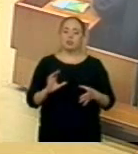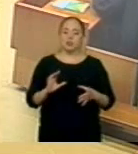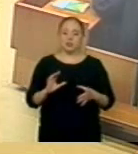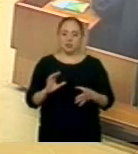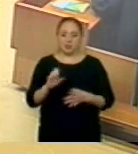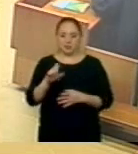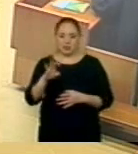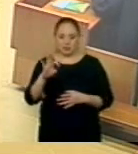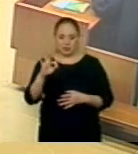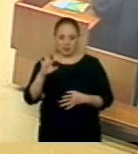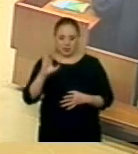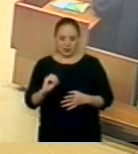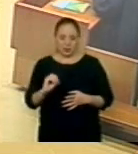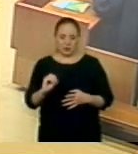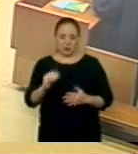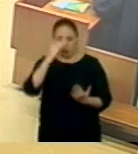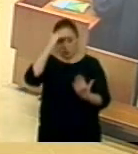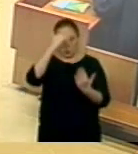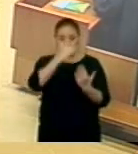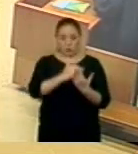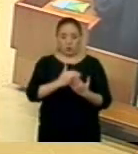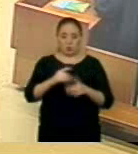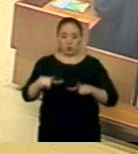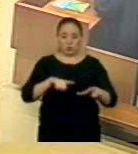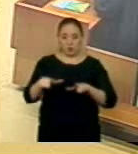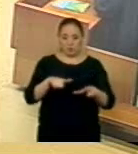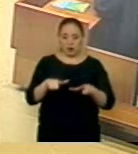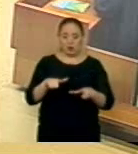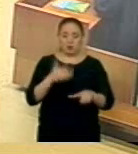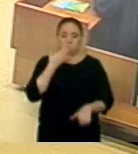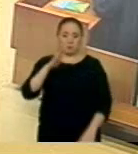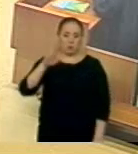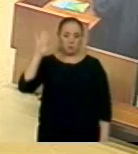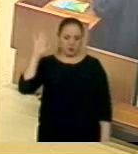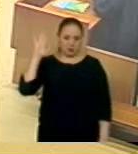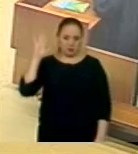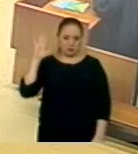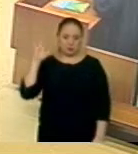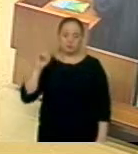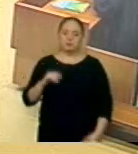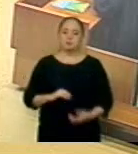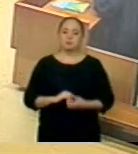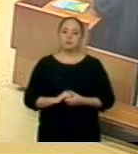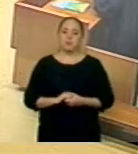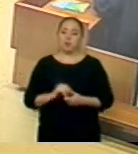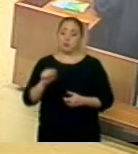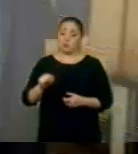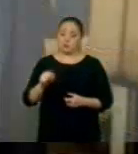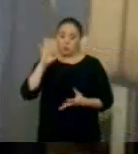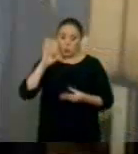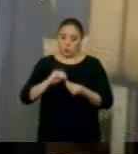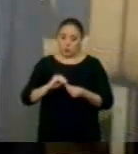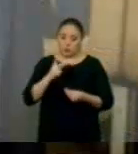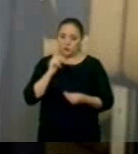conforme prometera e cumprir os compromissos assumidos no pleito. E Vossa Excelência conclui,